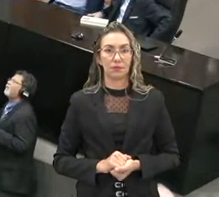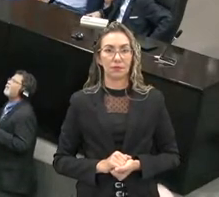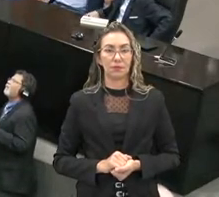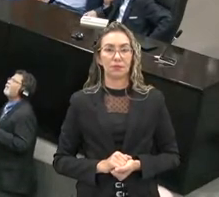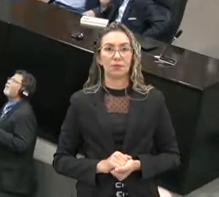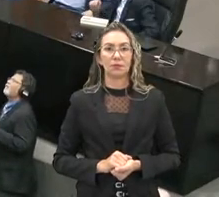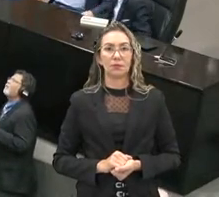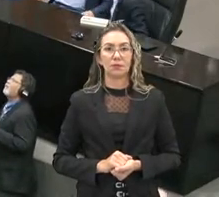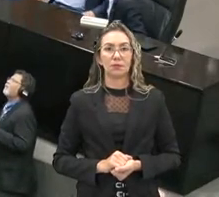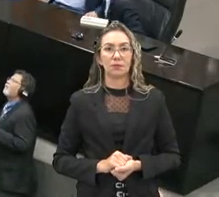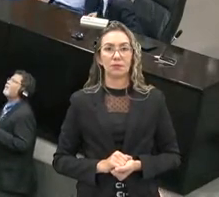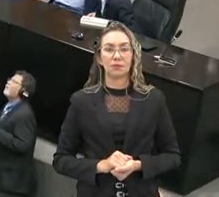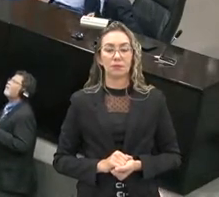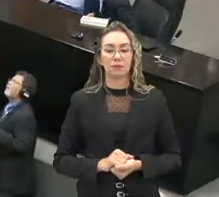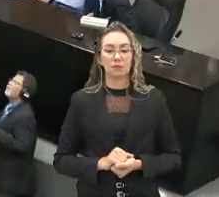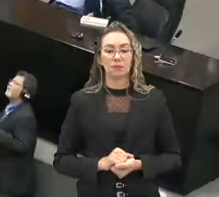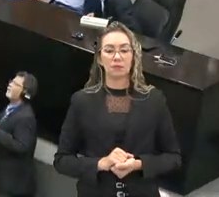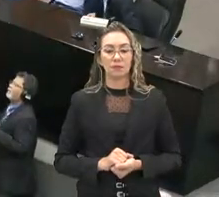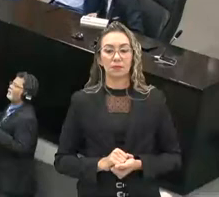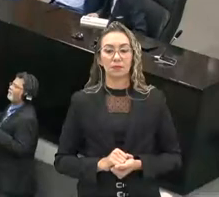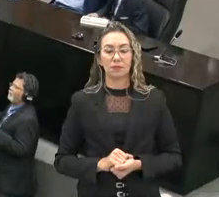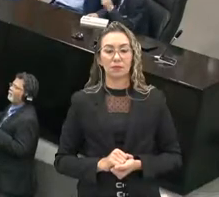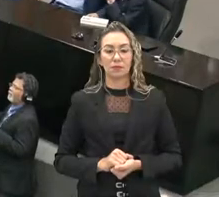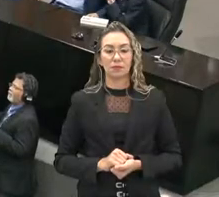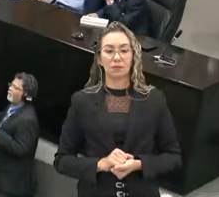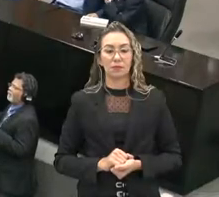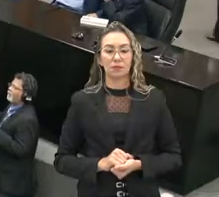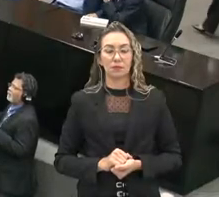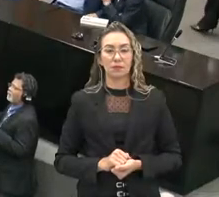Obrigado. Obrigado.